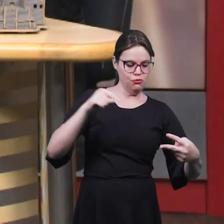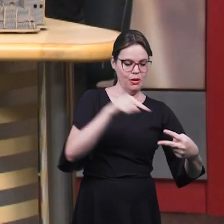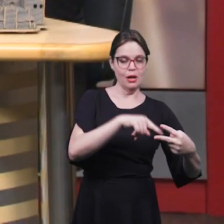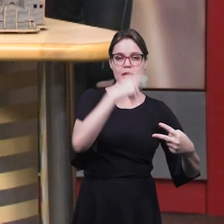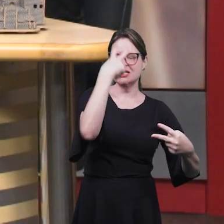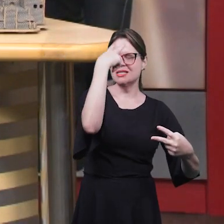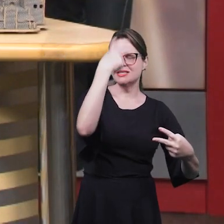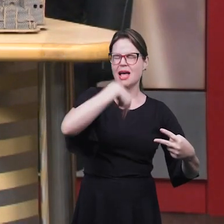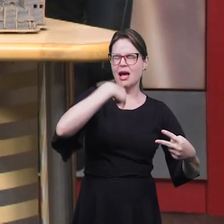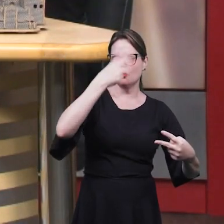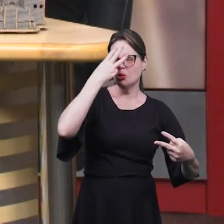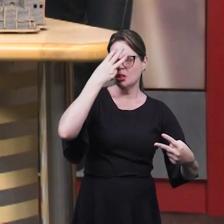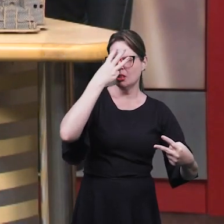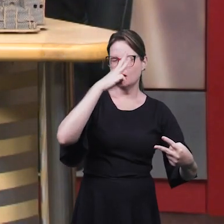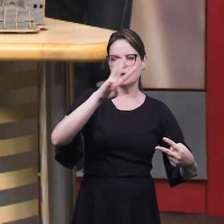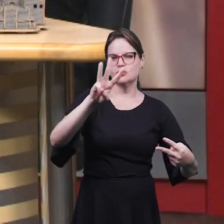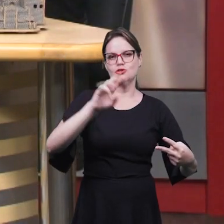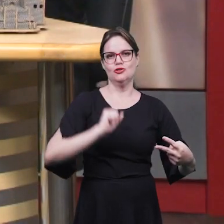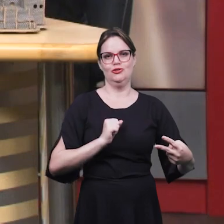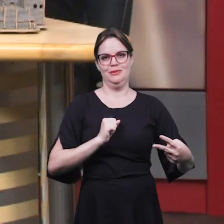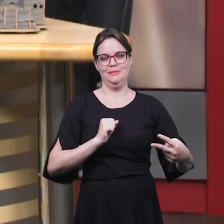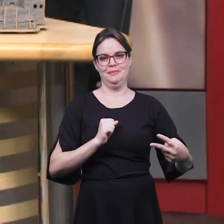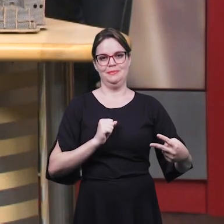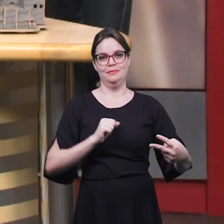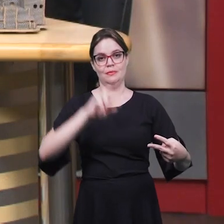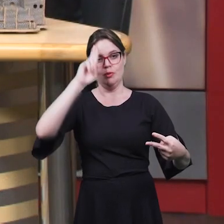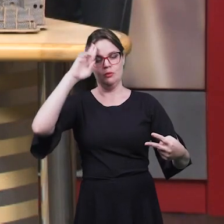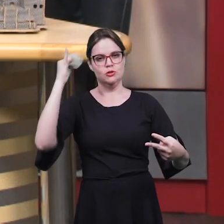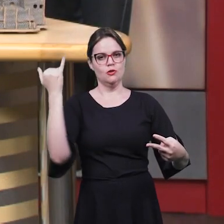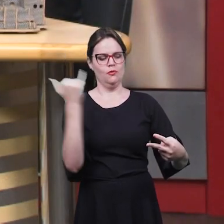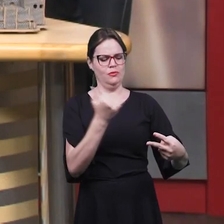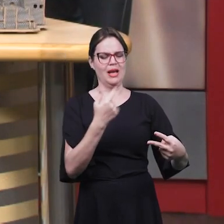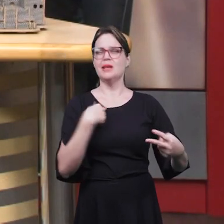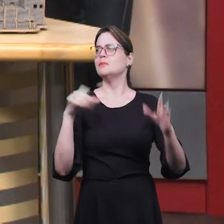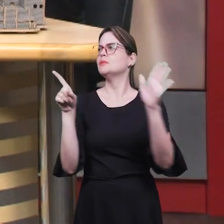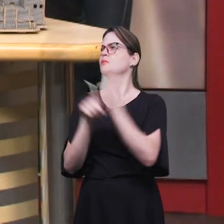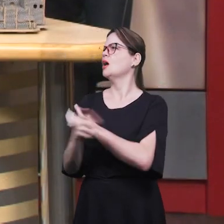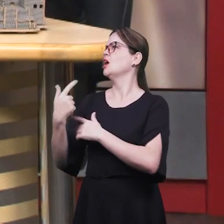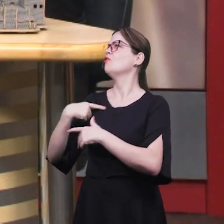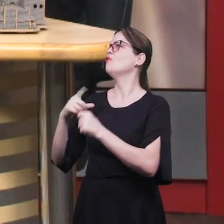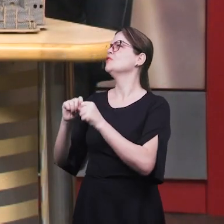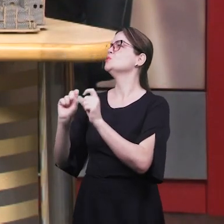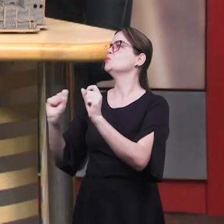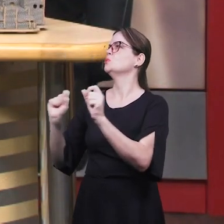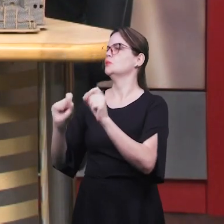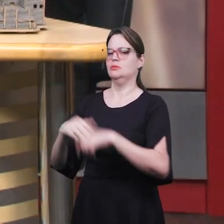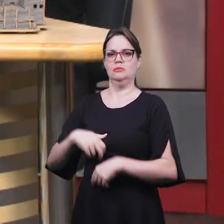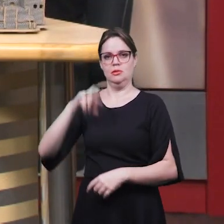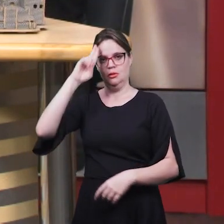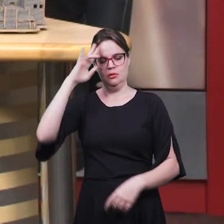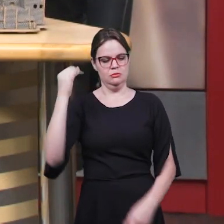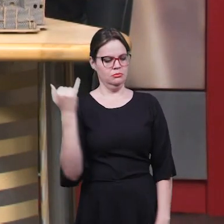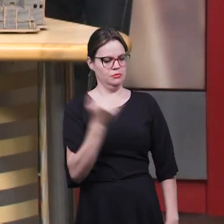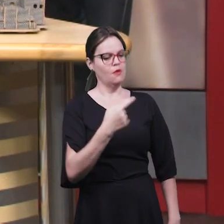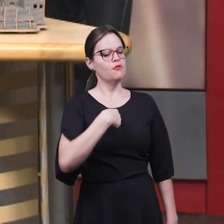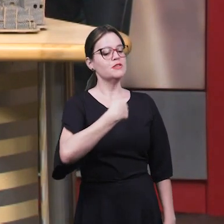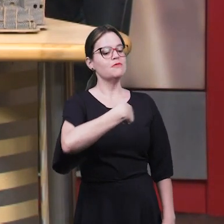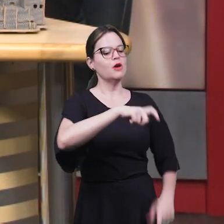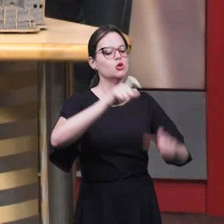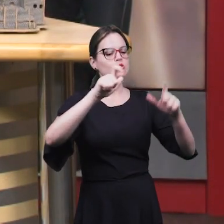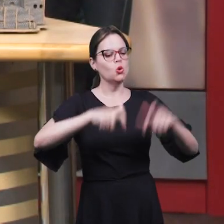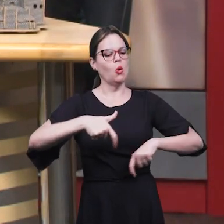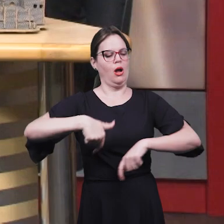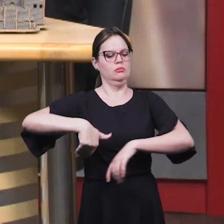Ele perguntou. Vai lá na cidade, na rua chamada direita, lá te dirão o que fazer. Aí Ananias impõe as mãos